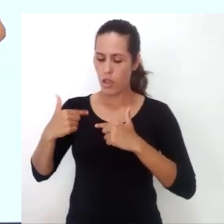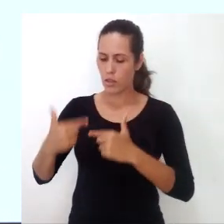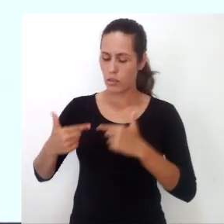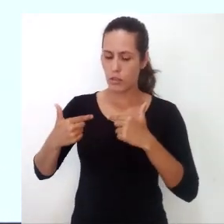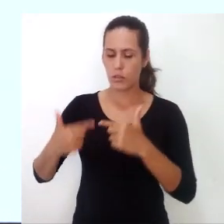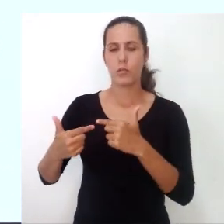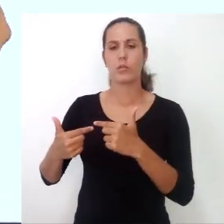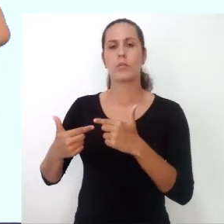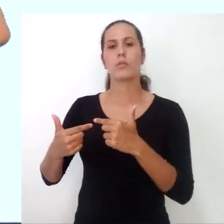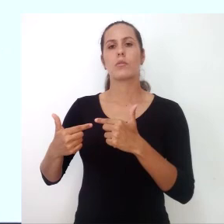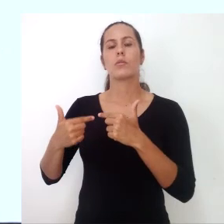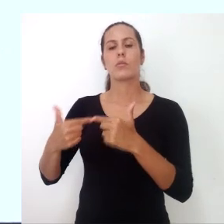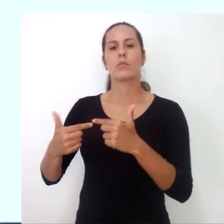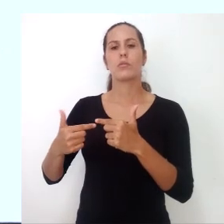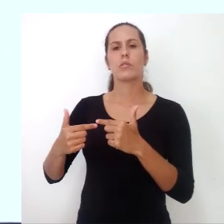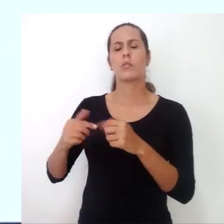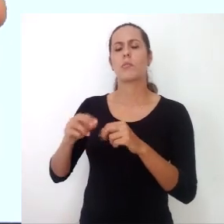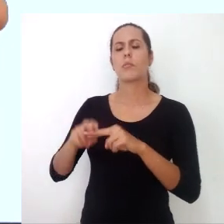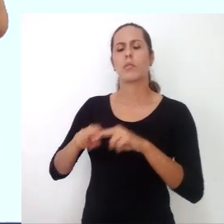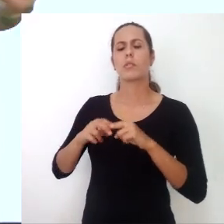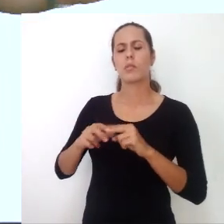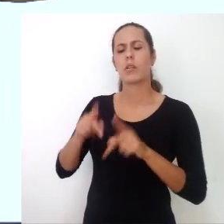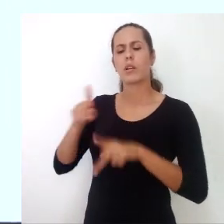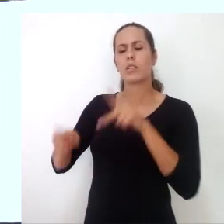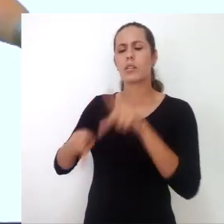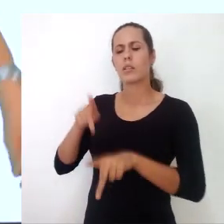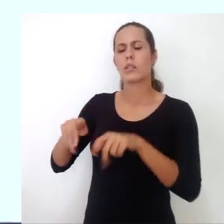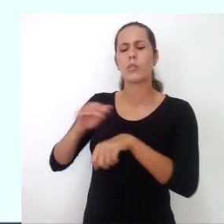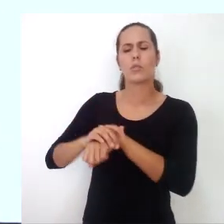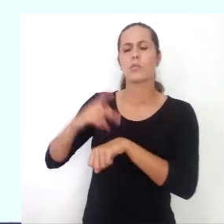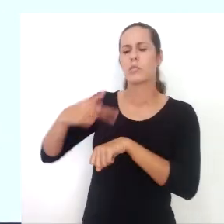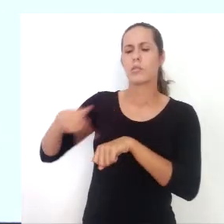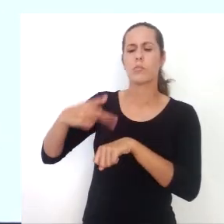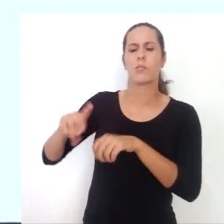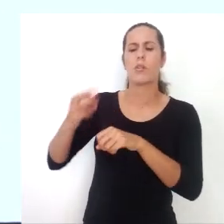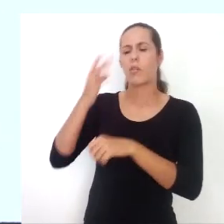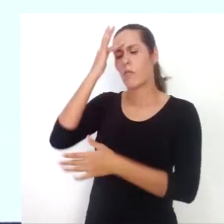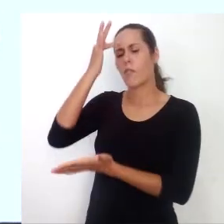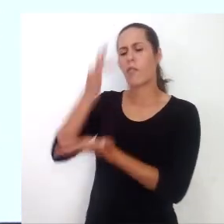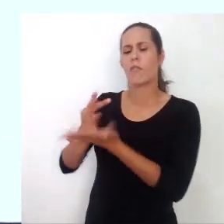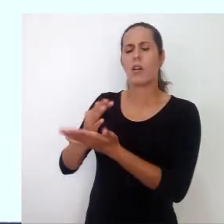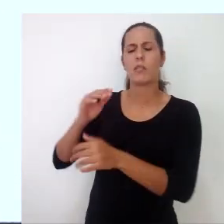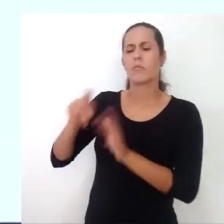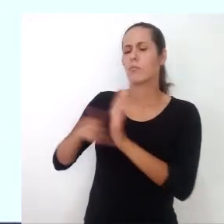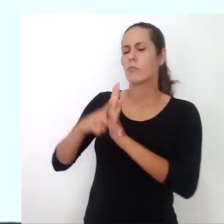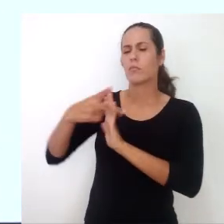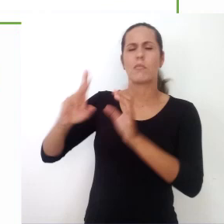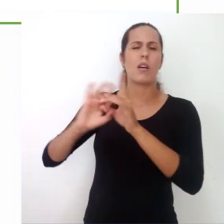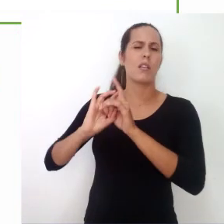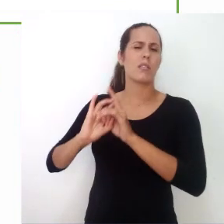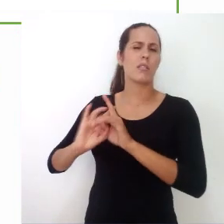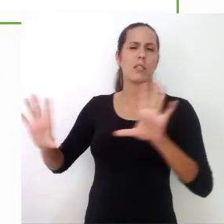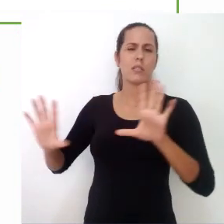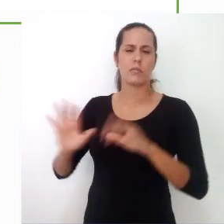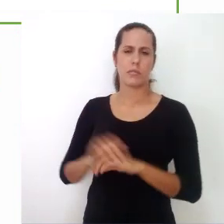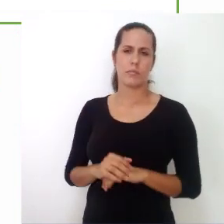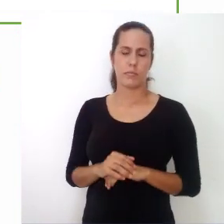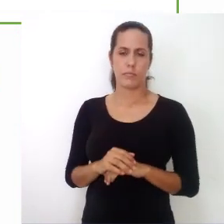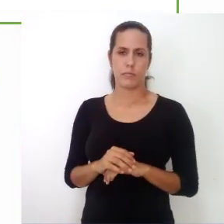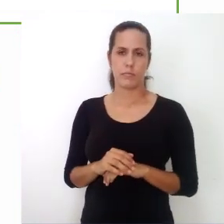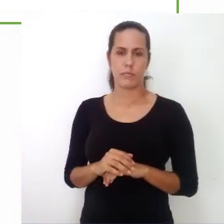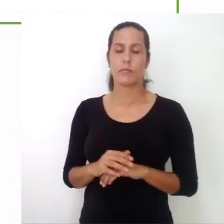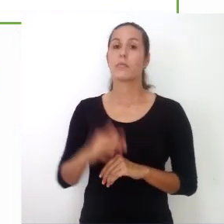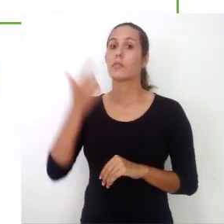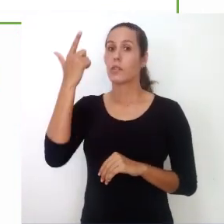fiéis, aliás, seus cidadãos, de professarem a sua fé, a sua dignidade. Mais uma vez eu trago aqui uma imagem de